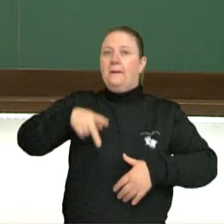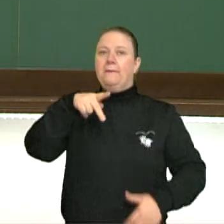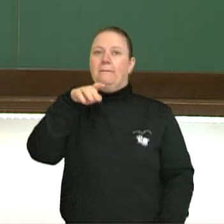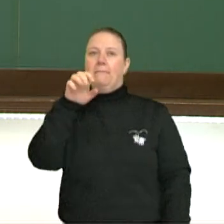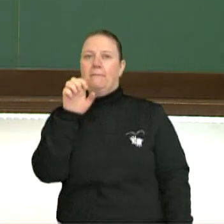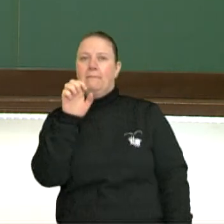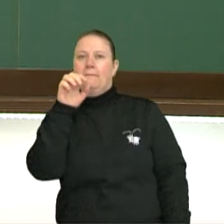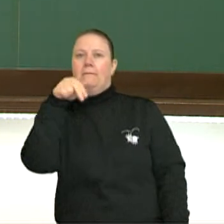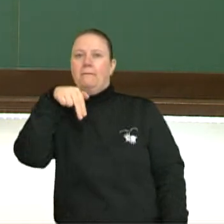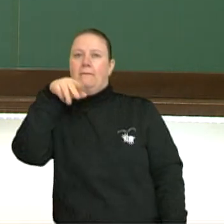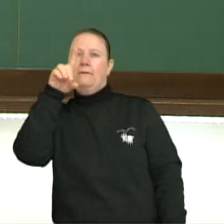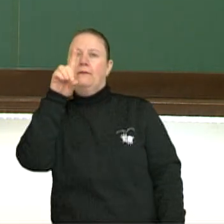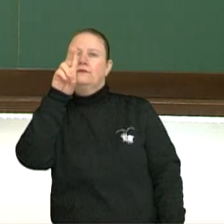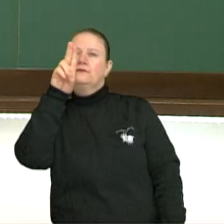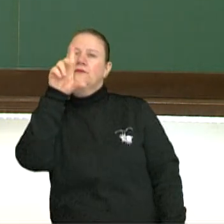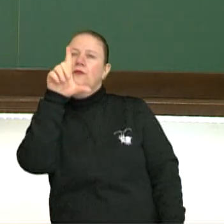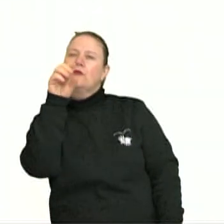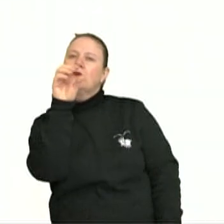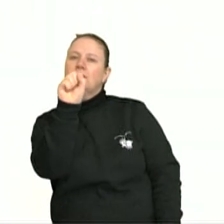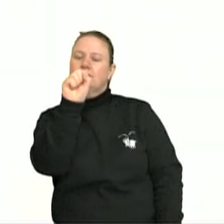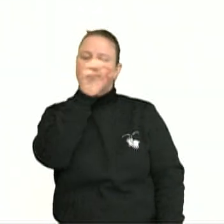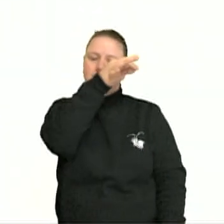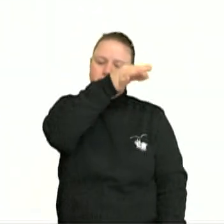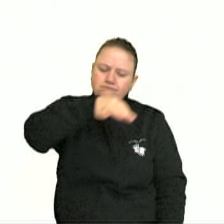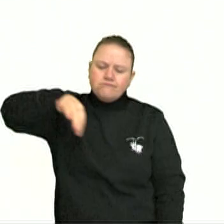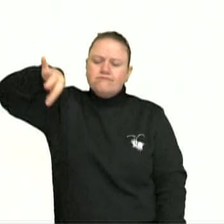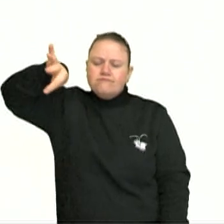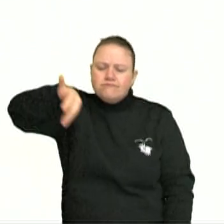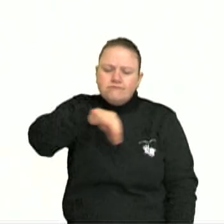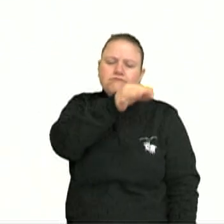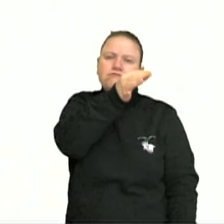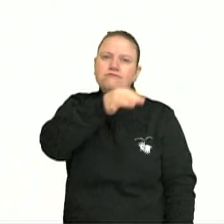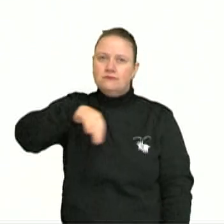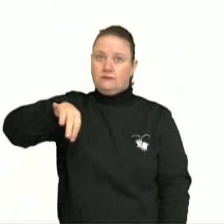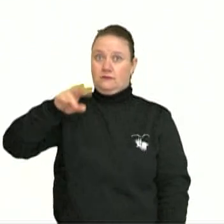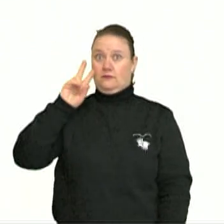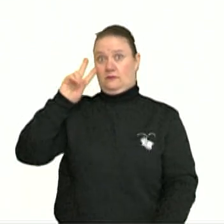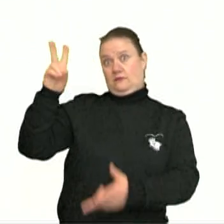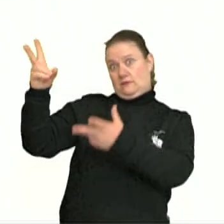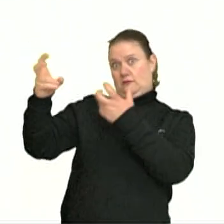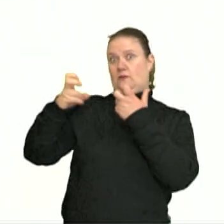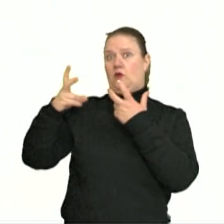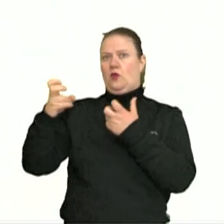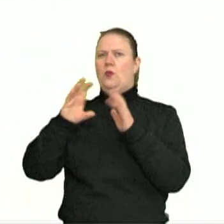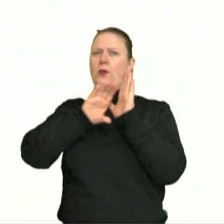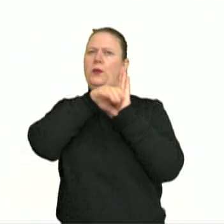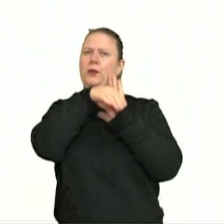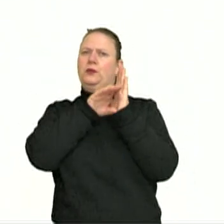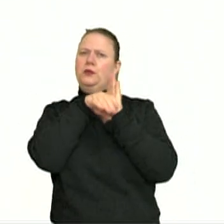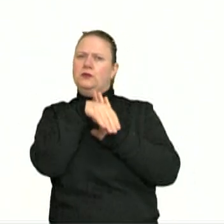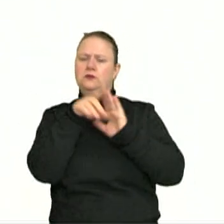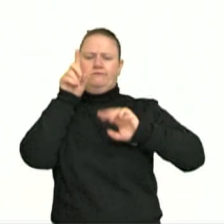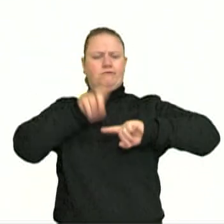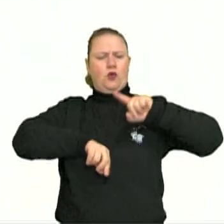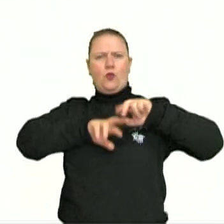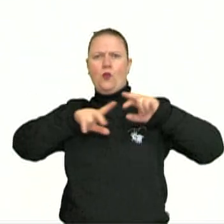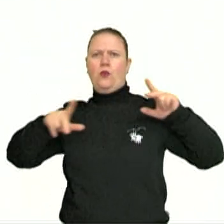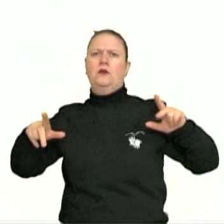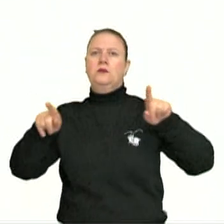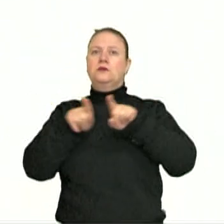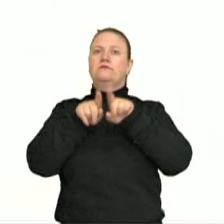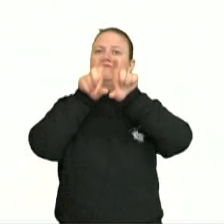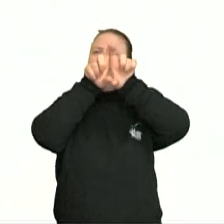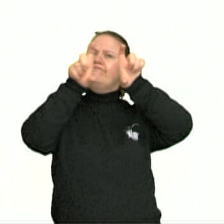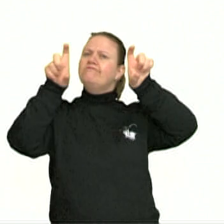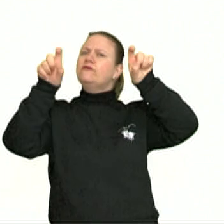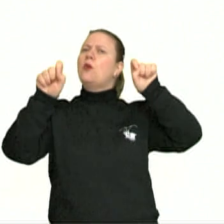lá. Queridos, nós vamos compreender o conceito de pêndulos, seus elementos e a equação de pêndulo